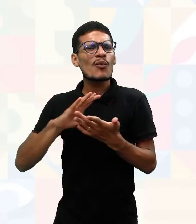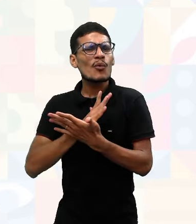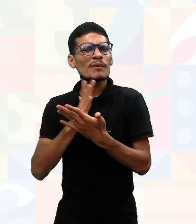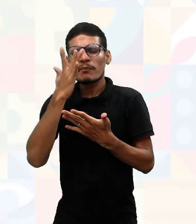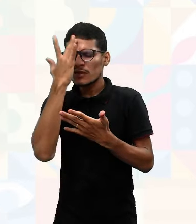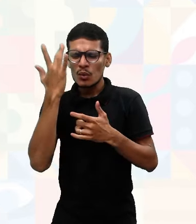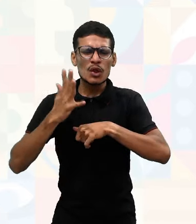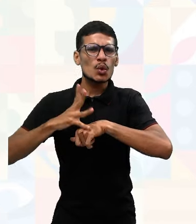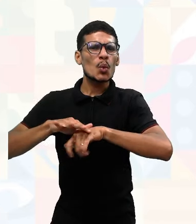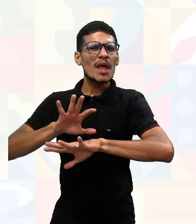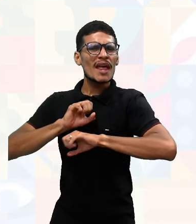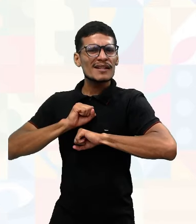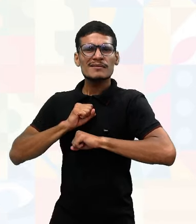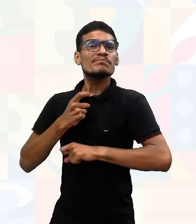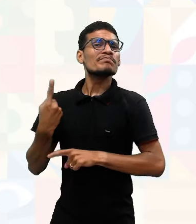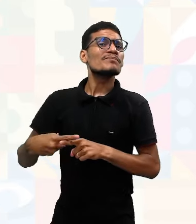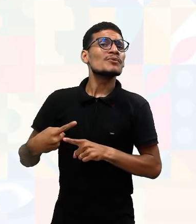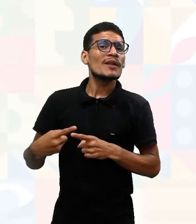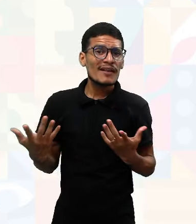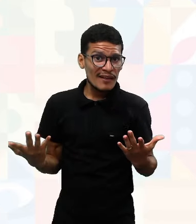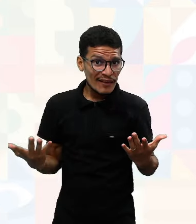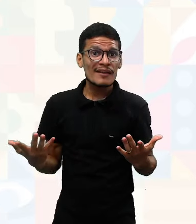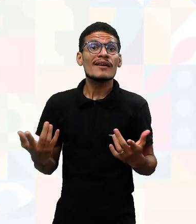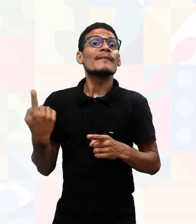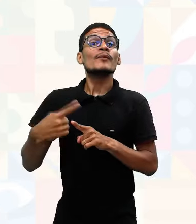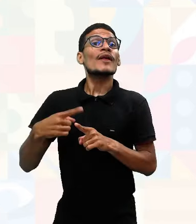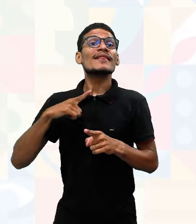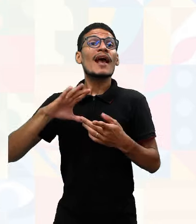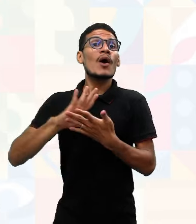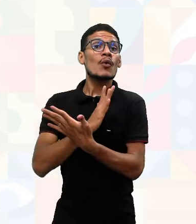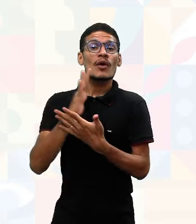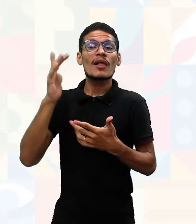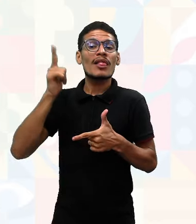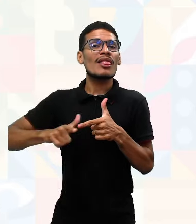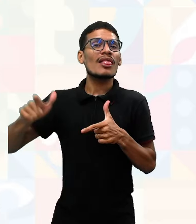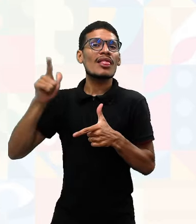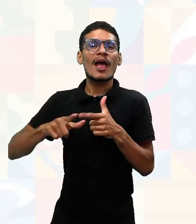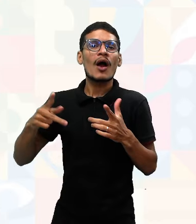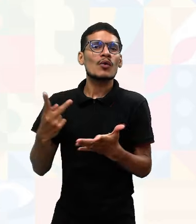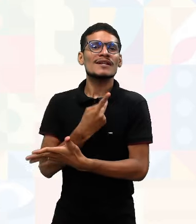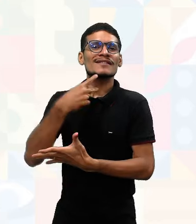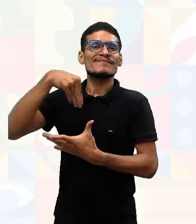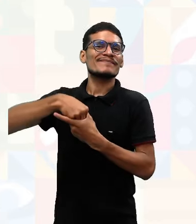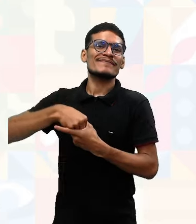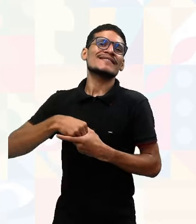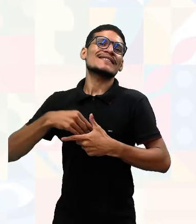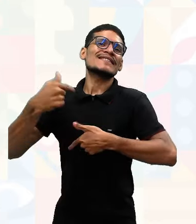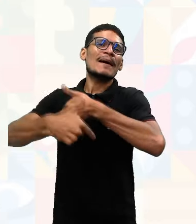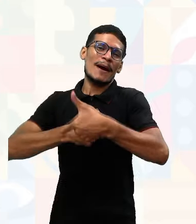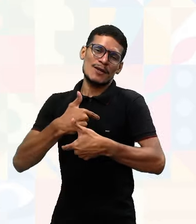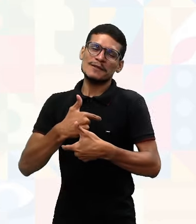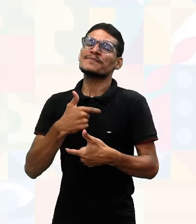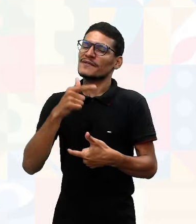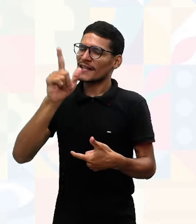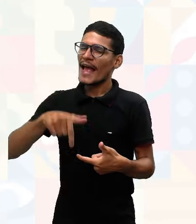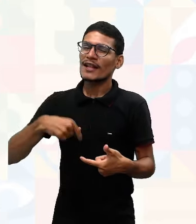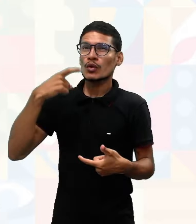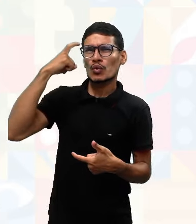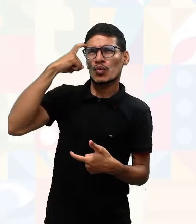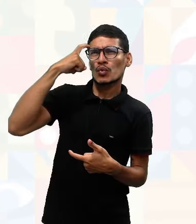dos seus empregos? Por que é que há tantos acidentes de trabalho? Então, essas são perguntas que